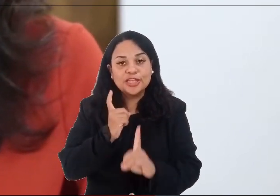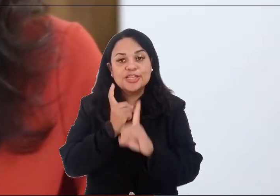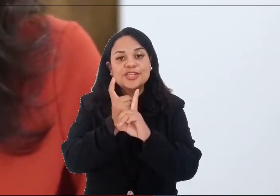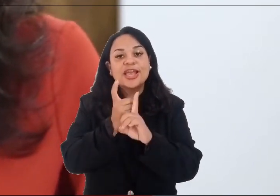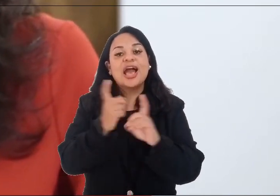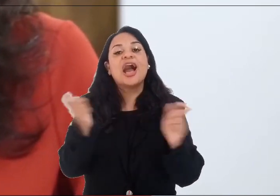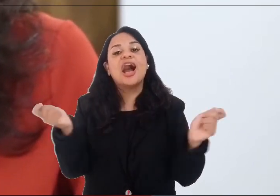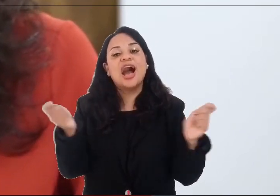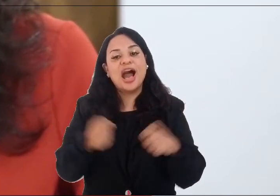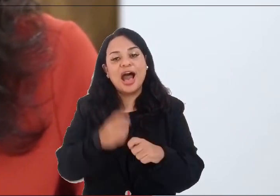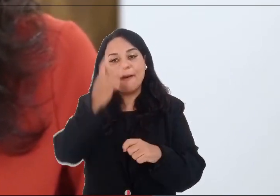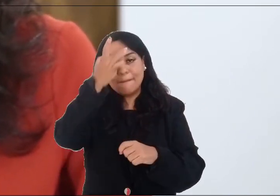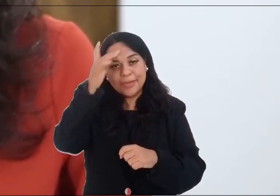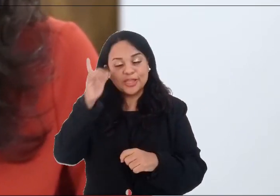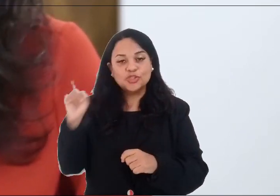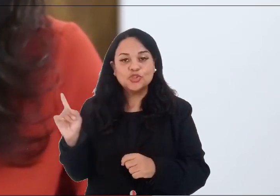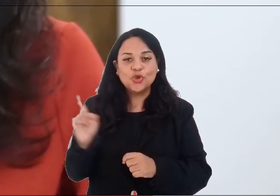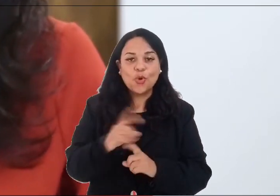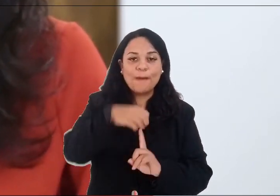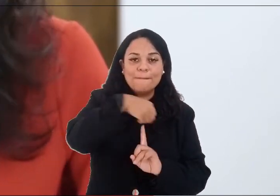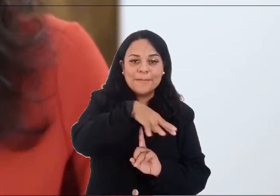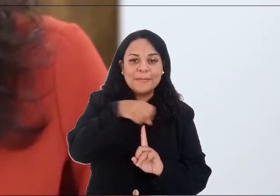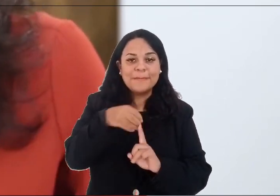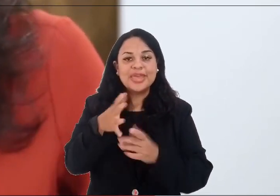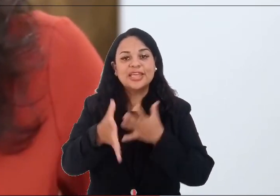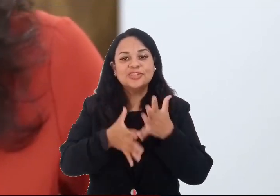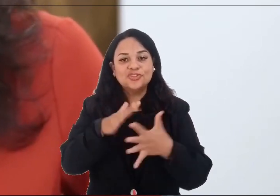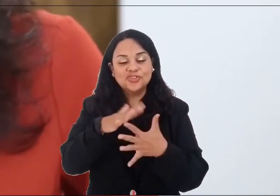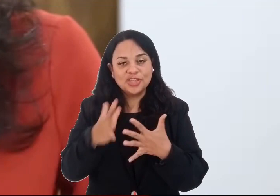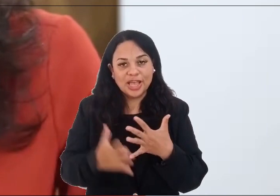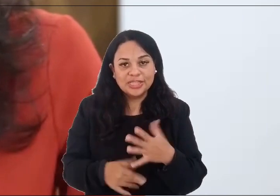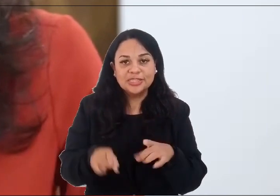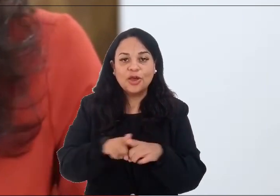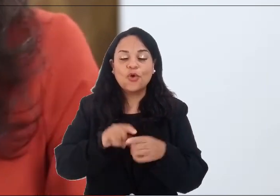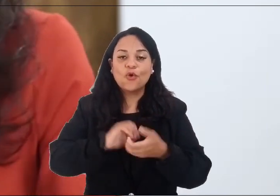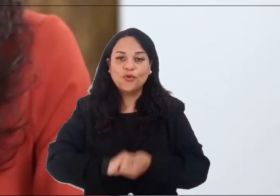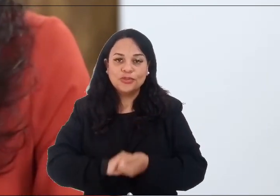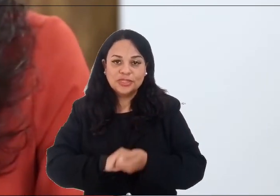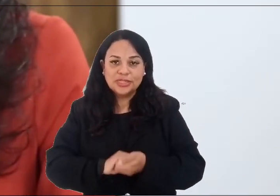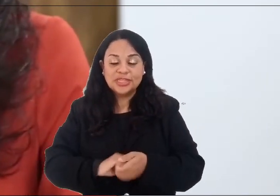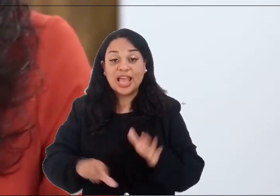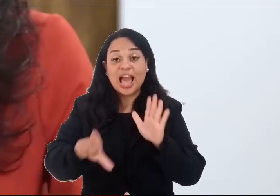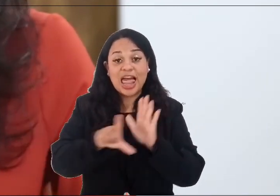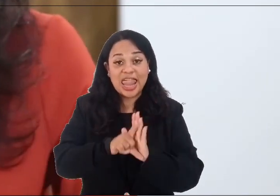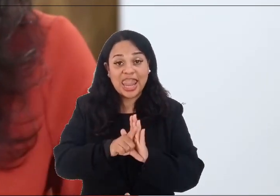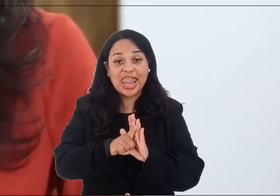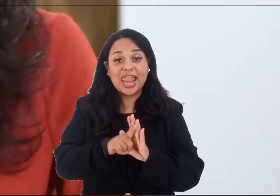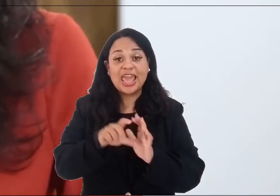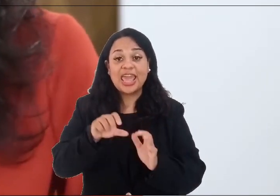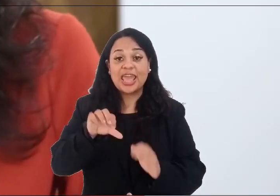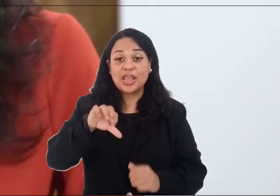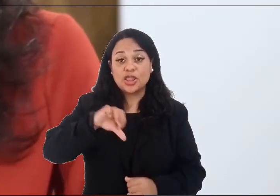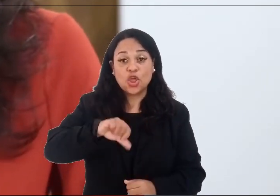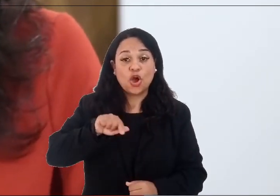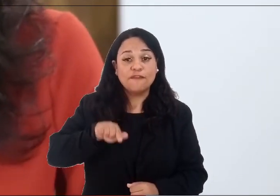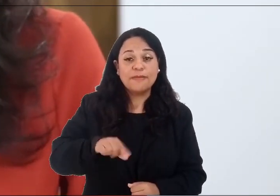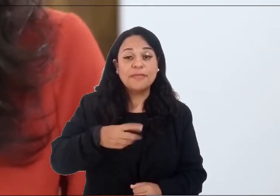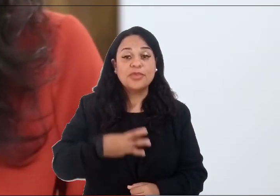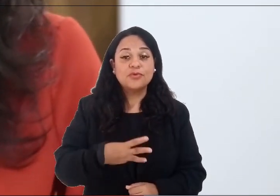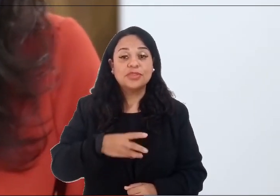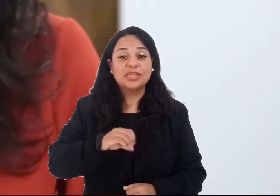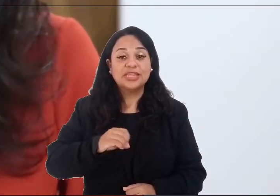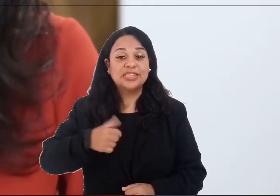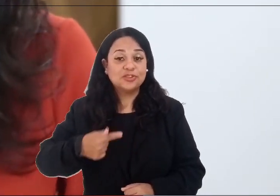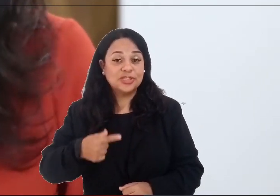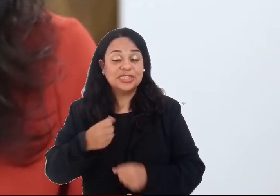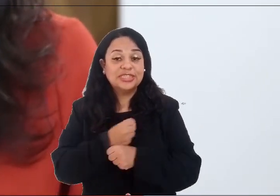dos Juizados Especiais com a Constituição de 88 e, paralelamente, a Lei de Arbitragem, a 9.307